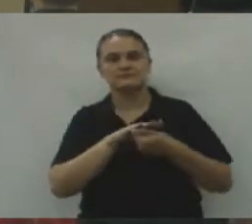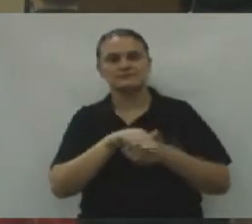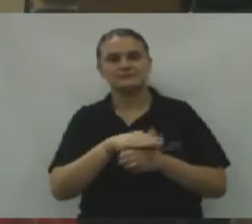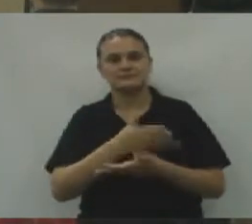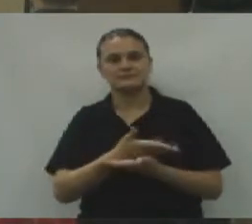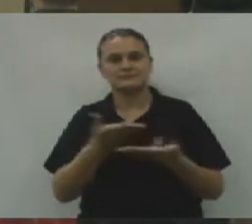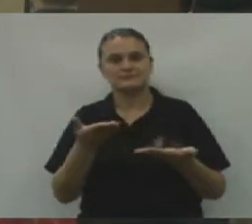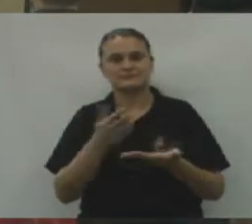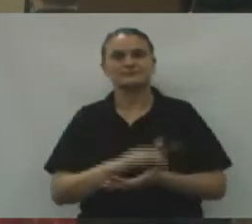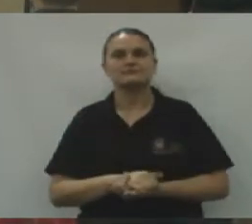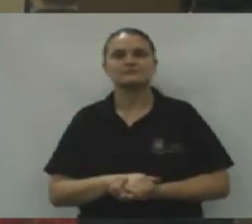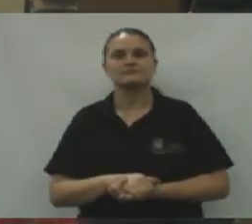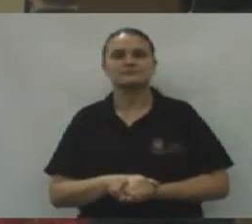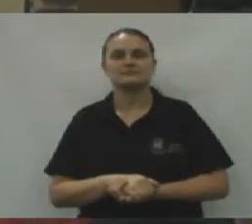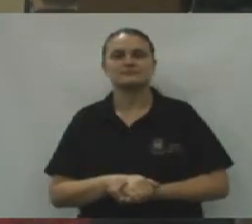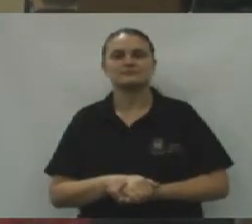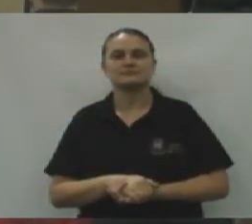todos.